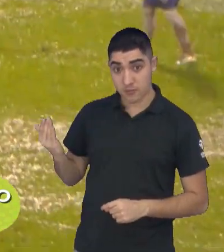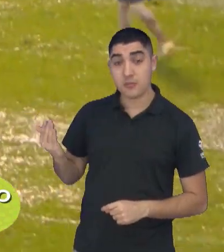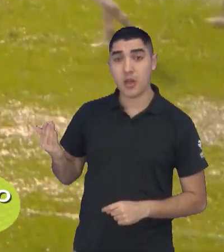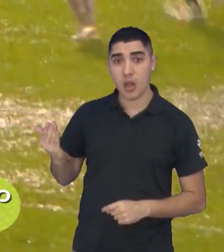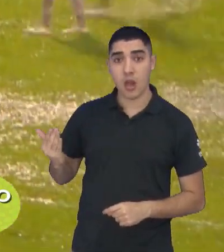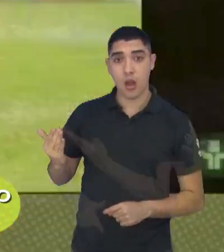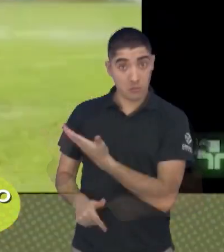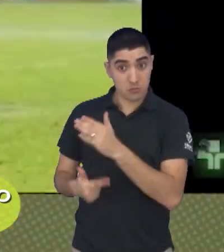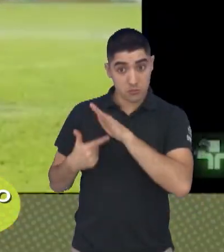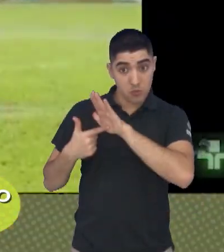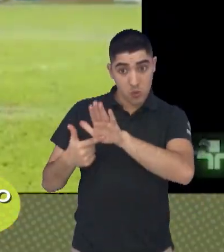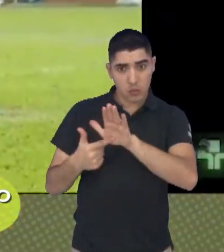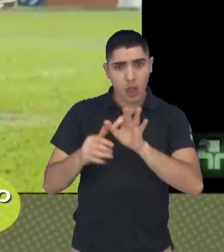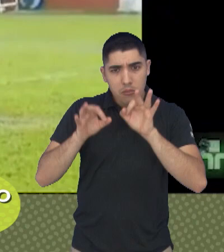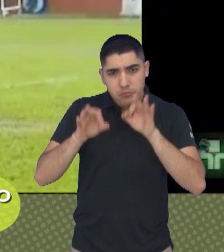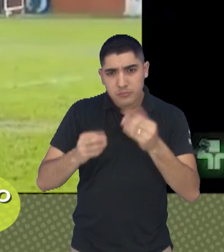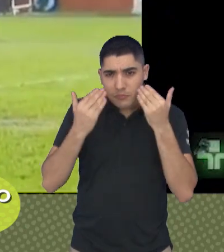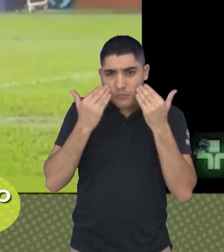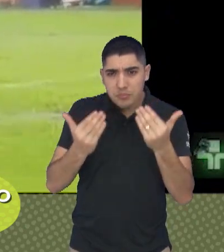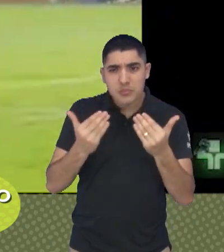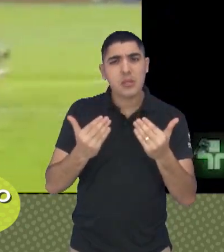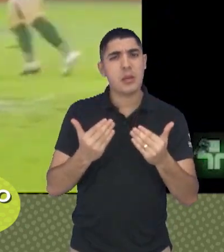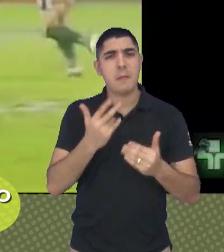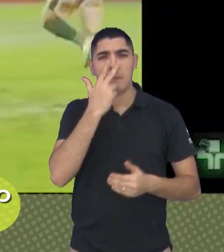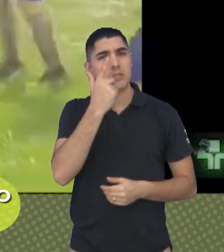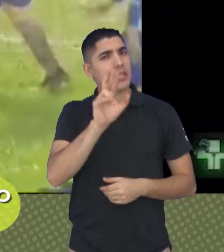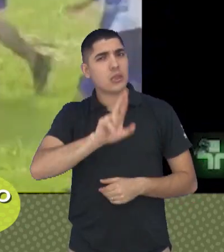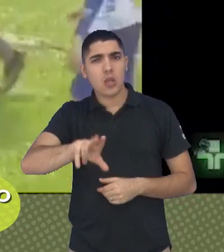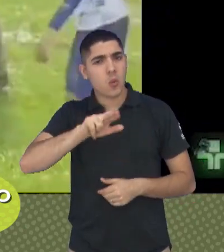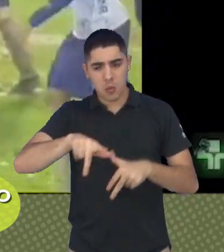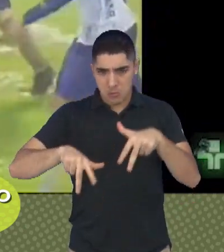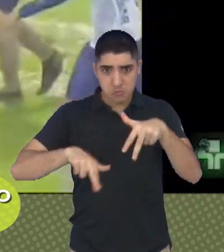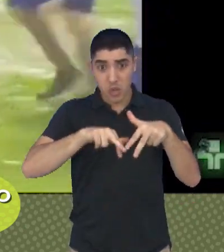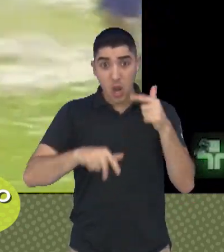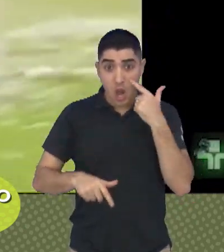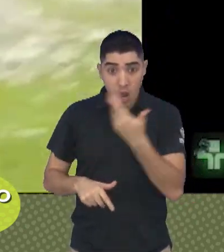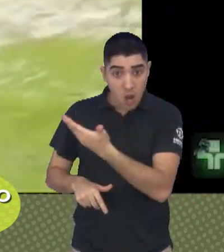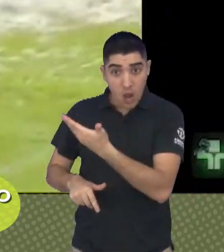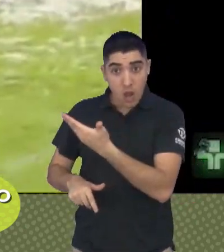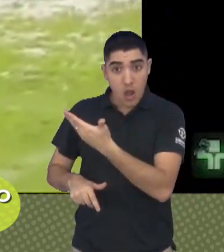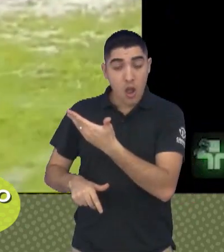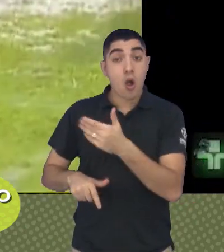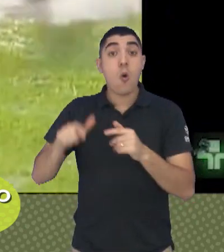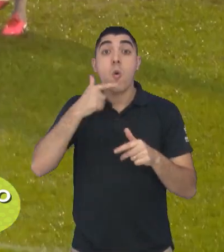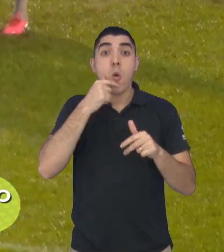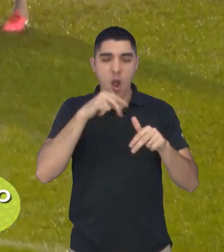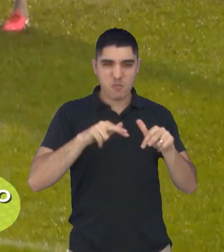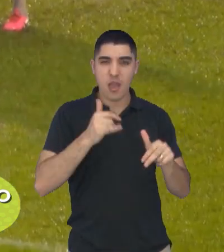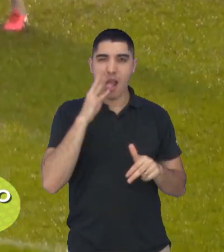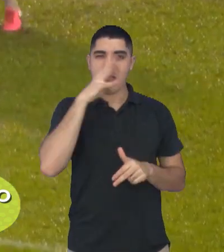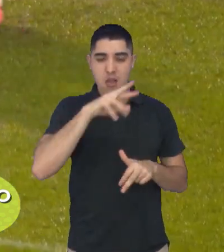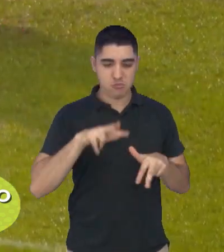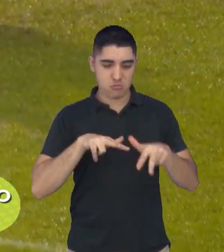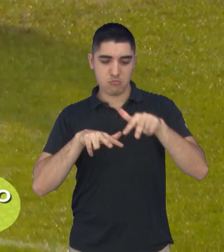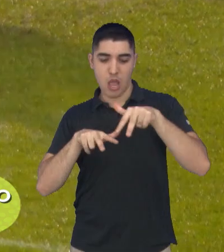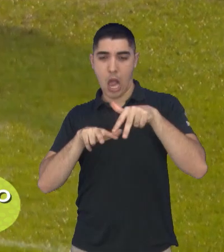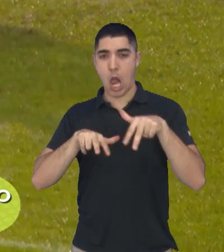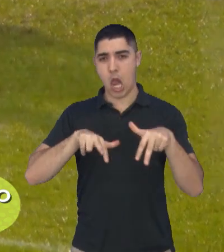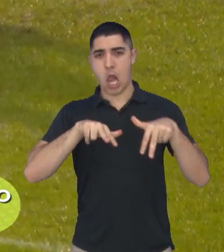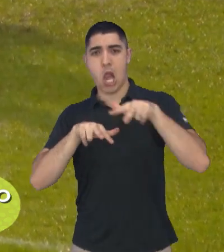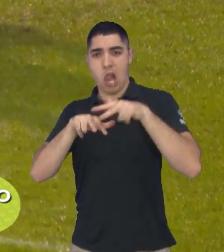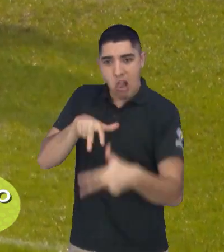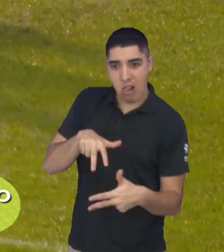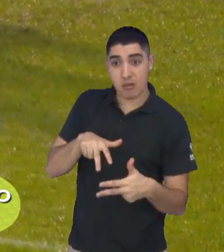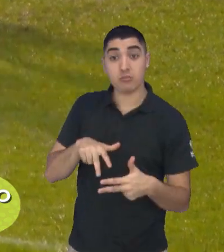imagem aproximada, dá a impressão que não houve toque. O Caio Christian chegou pulando e se jogando. O árbitro Fabiano